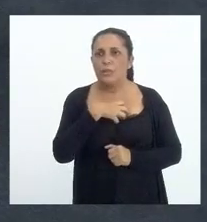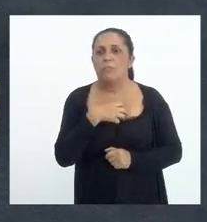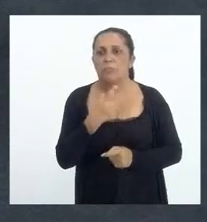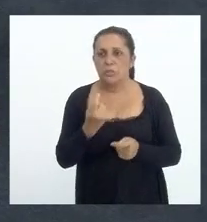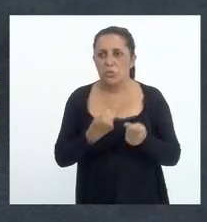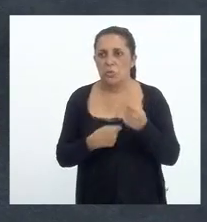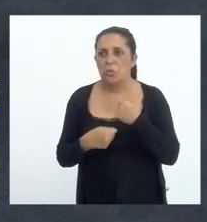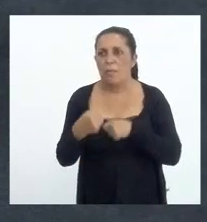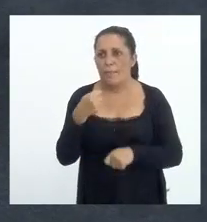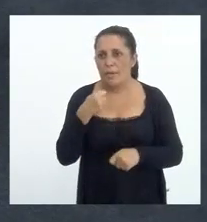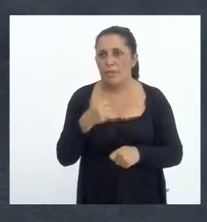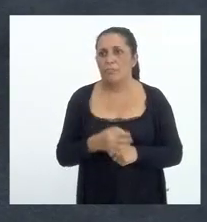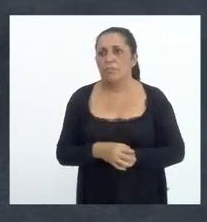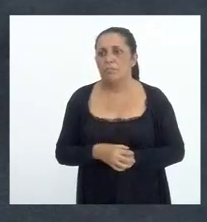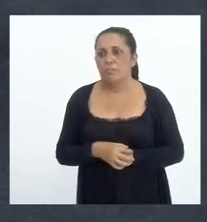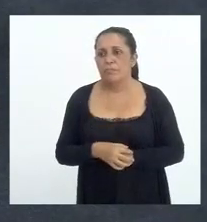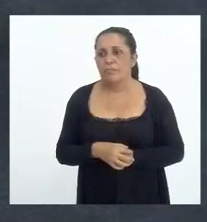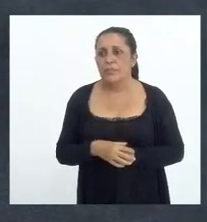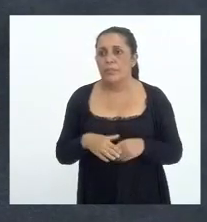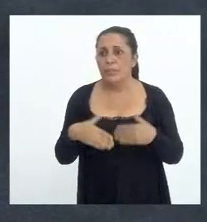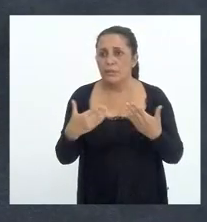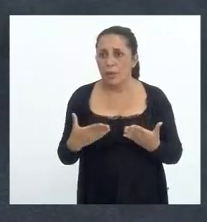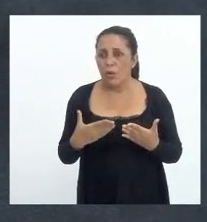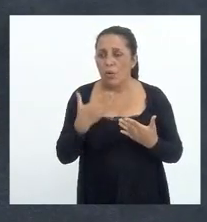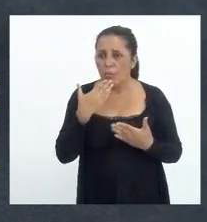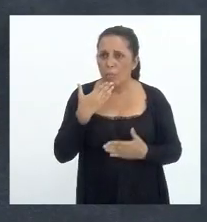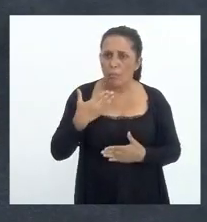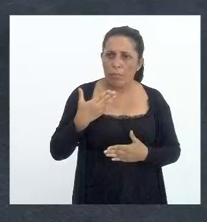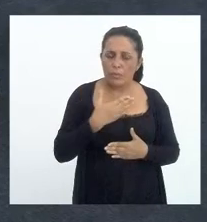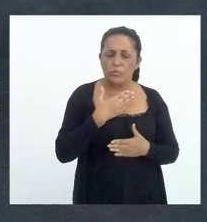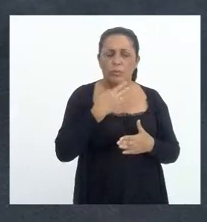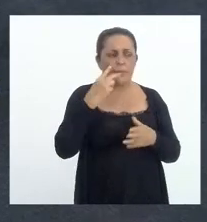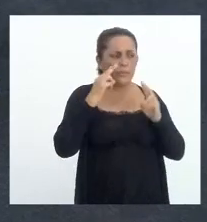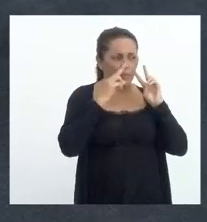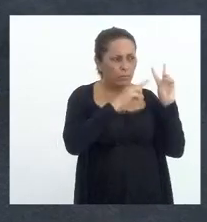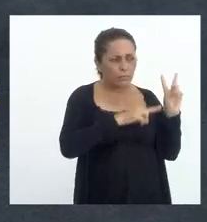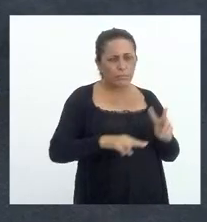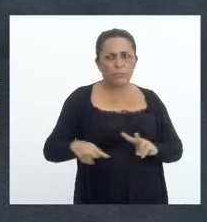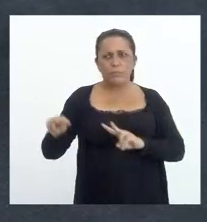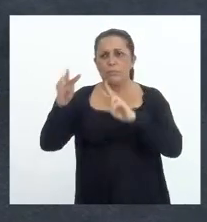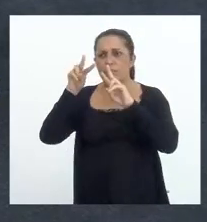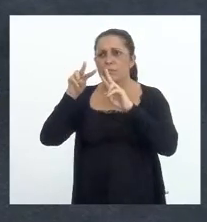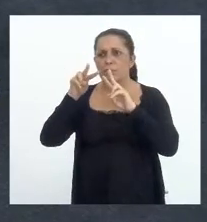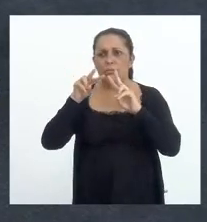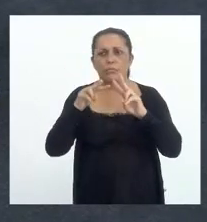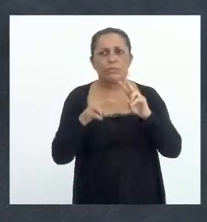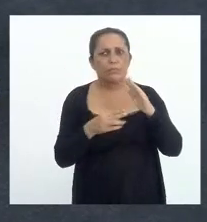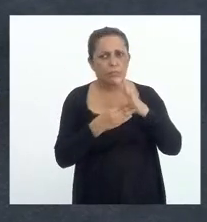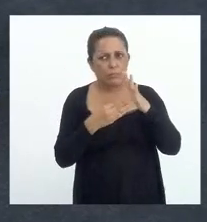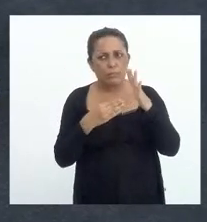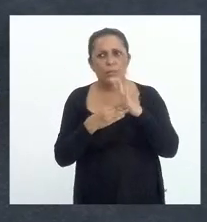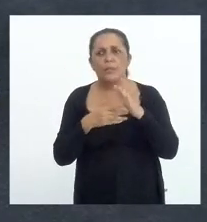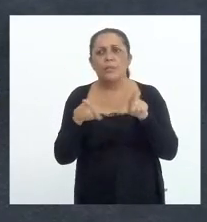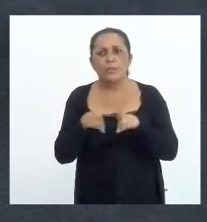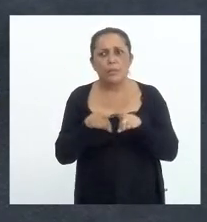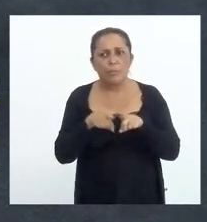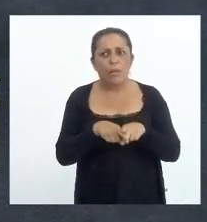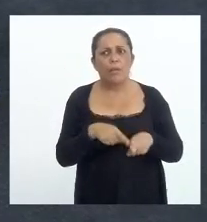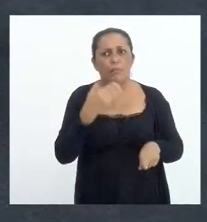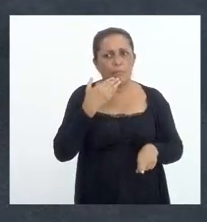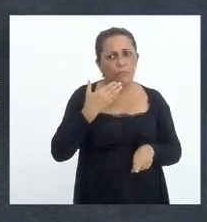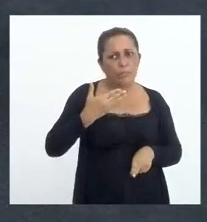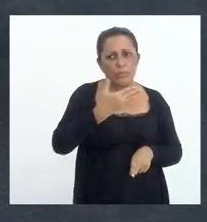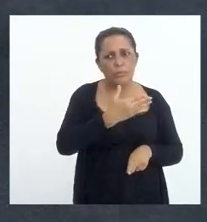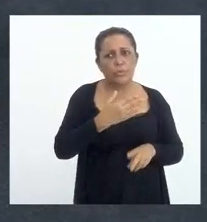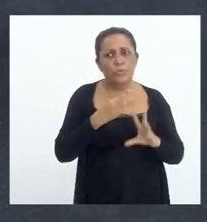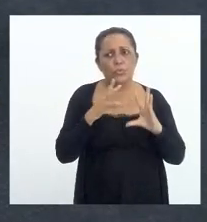economia fluminense. Então, fica o apelo para a observação desse limitador. E fica também um apelo